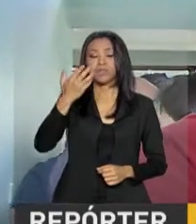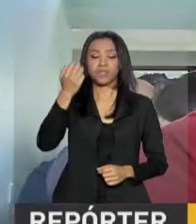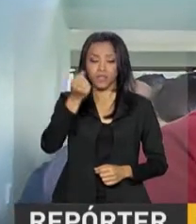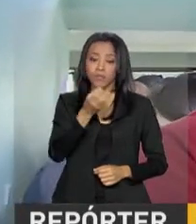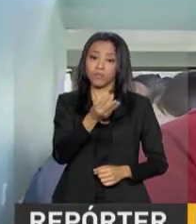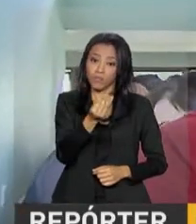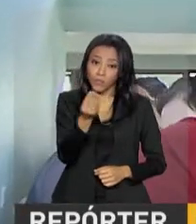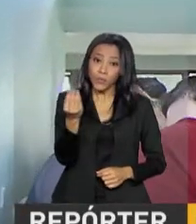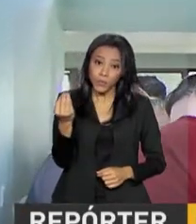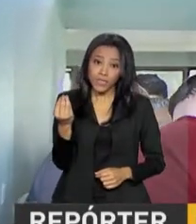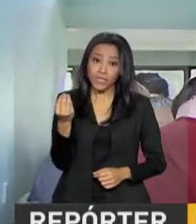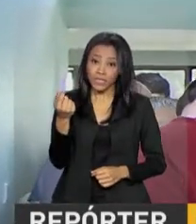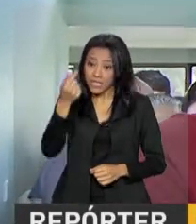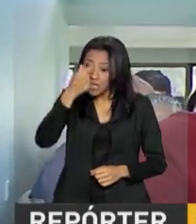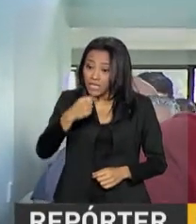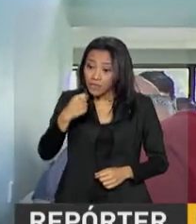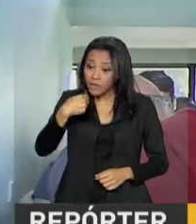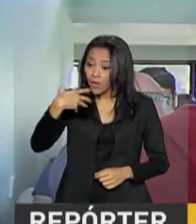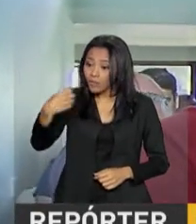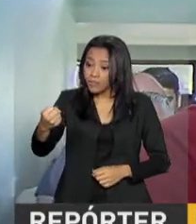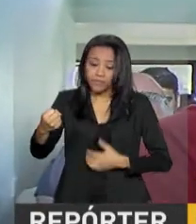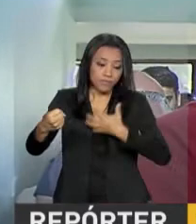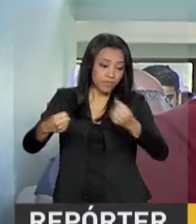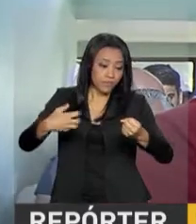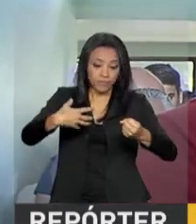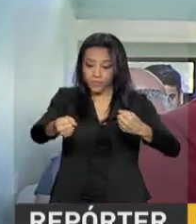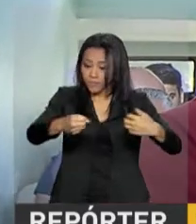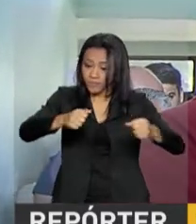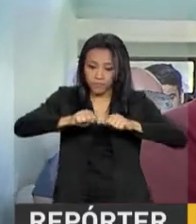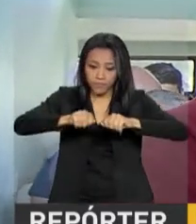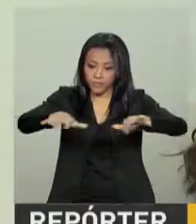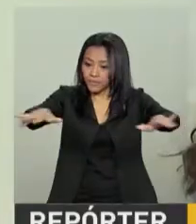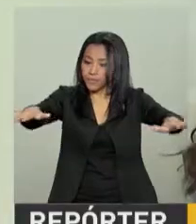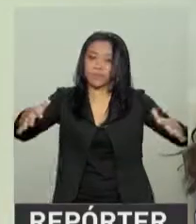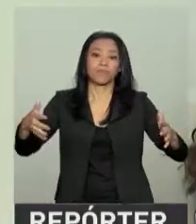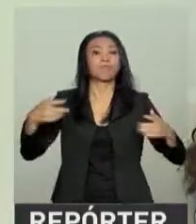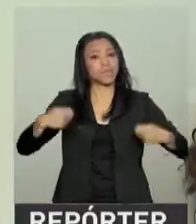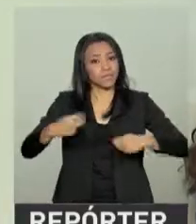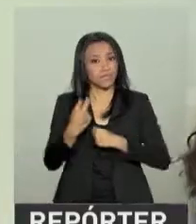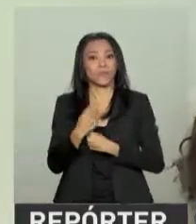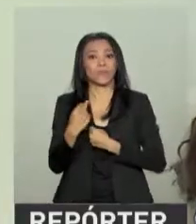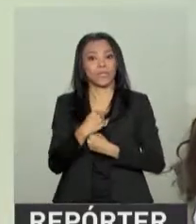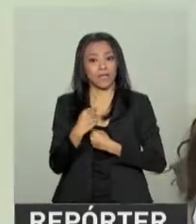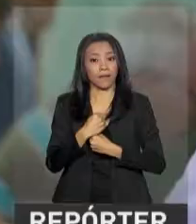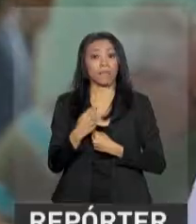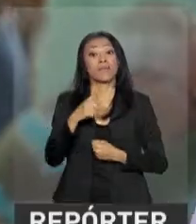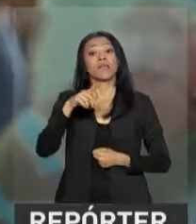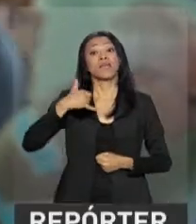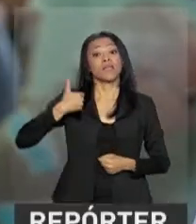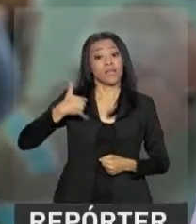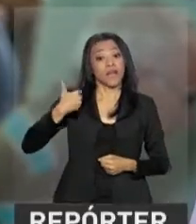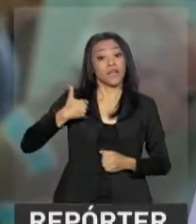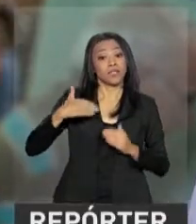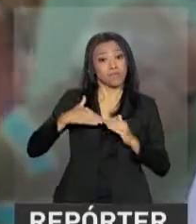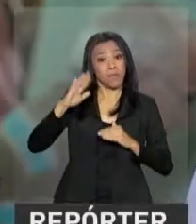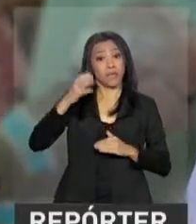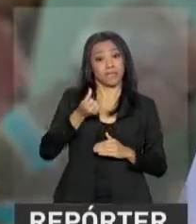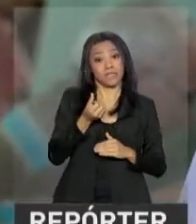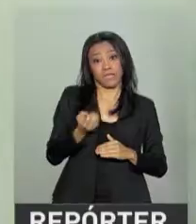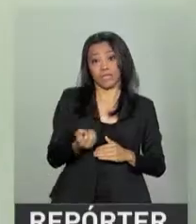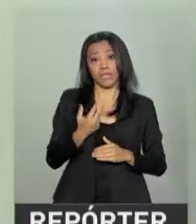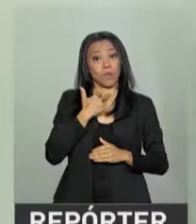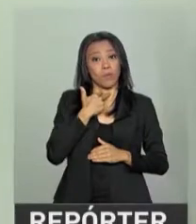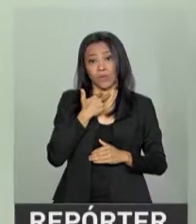se um tiver uma gripe, vai acabar passando para outra pessoa. Então a gente tem que se cuidar. Quem tem mais de 60 anos também não pode ficar de